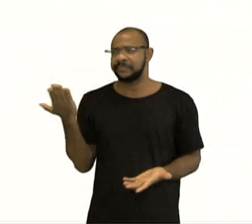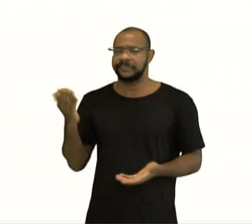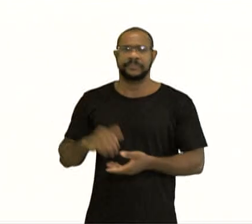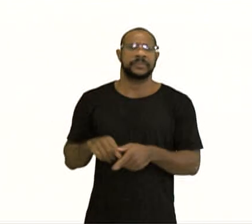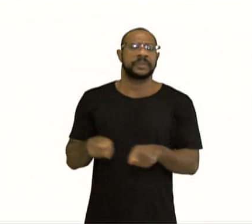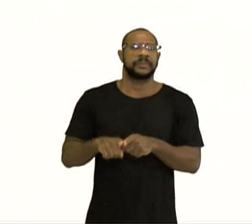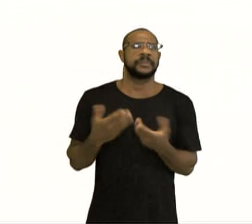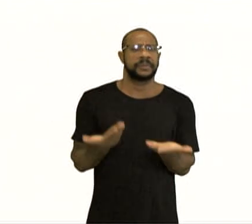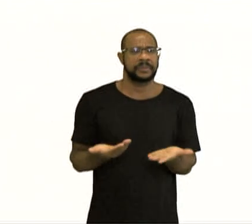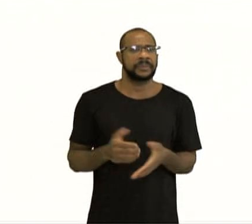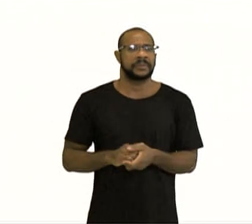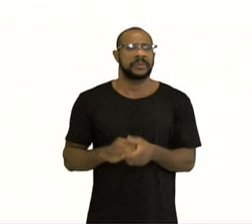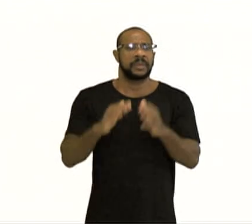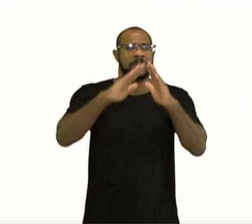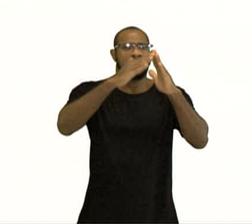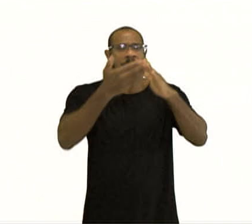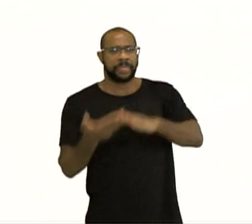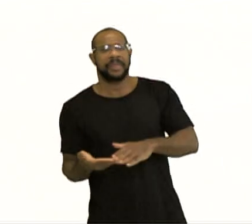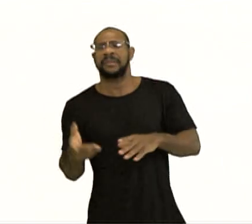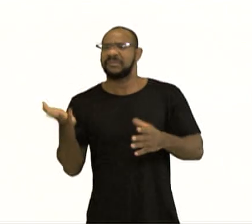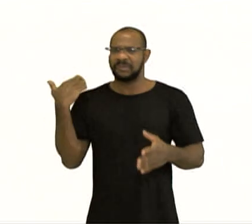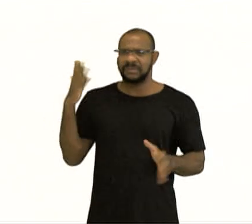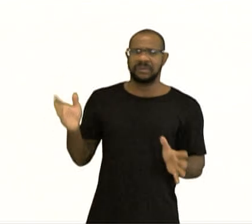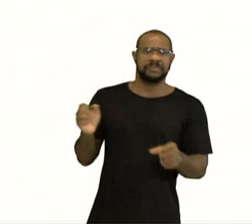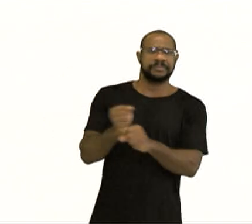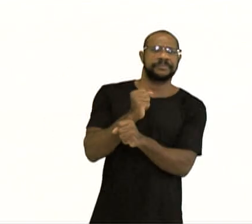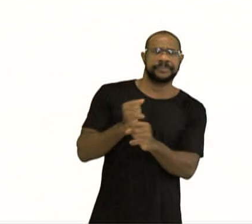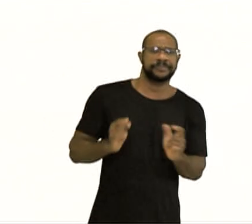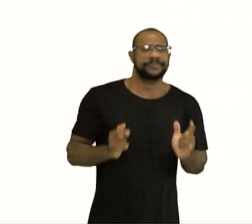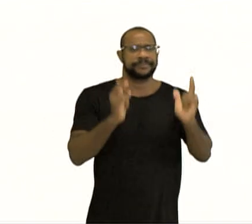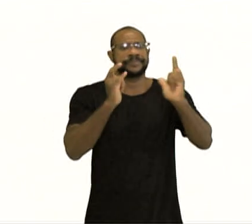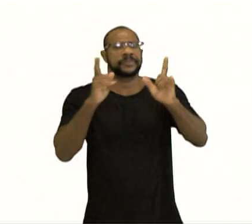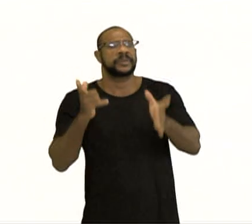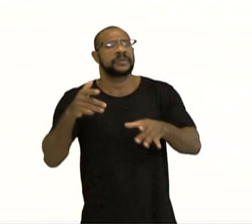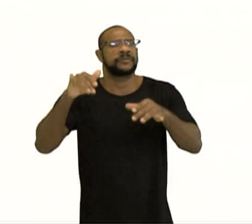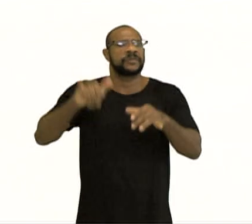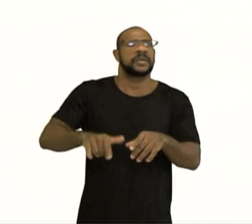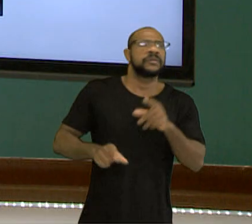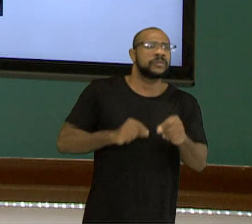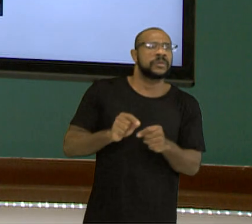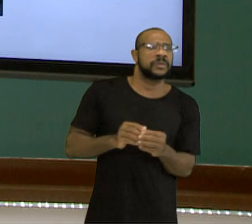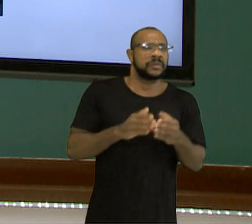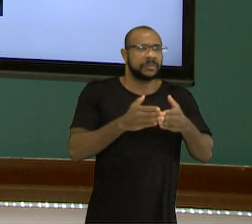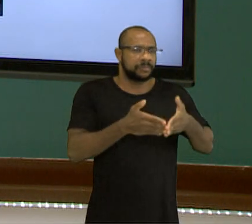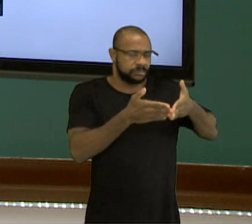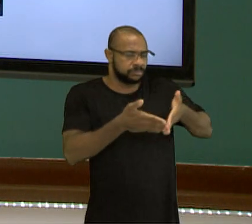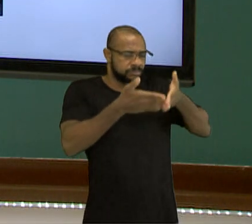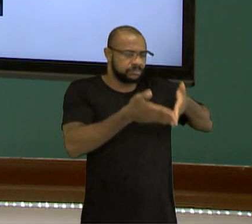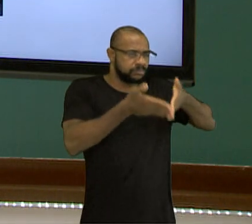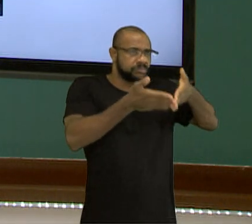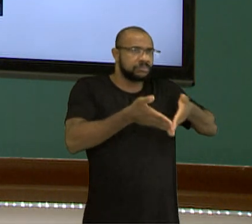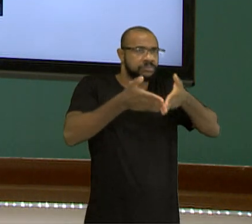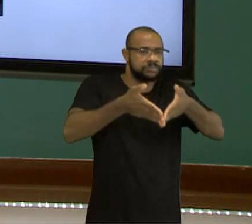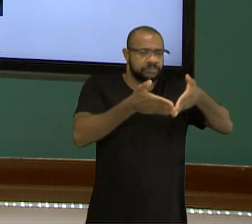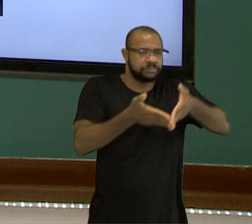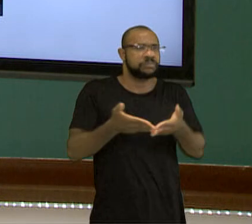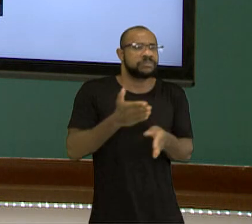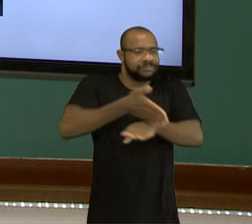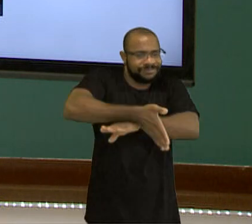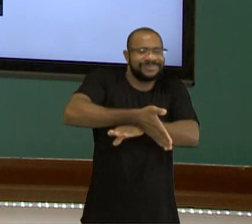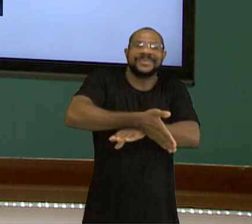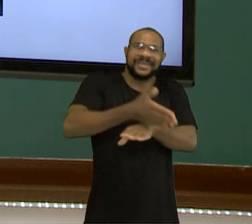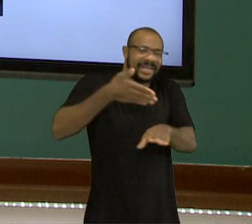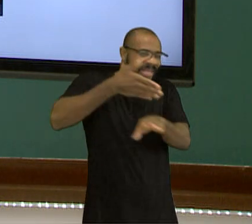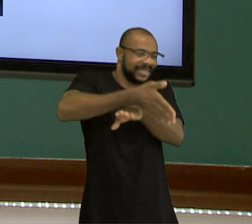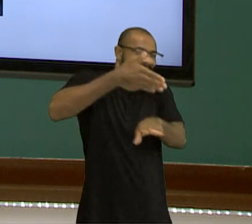ele é tombado também como patrimônio histórico. Aqui é onde ficava o porto de entrada desses escravos aqui no Brasil,